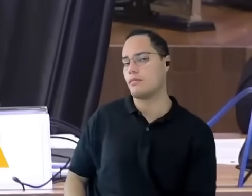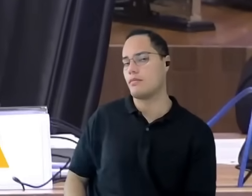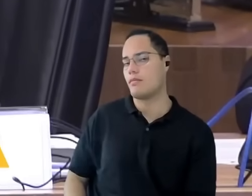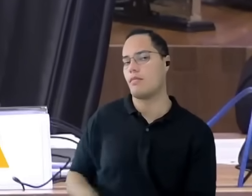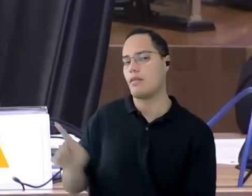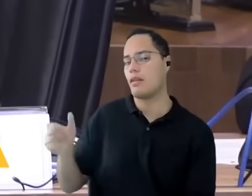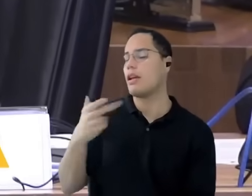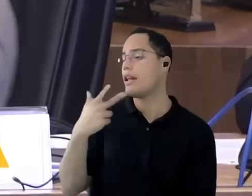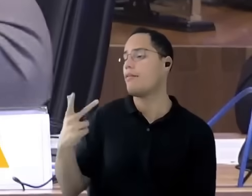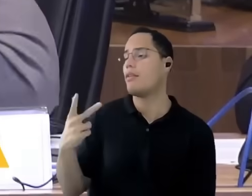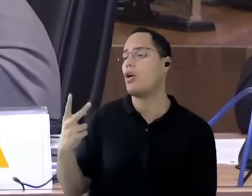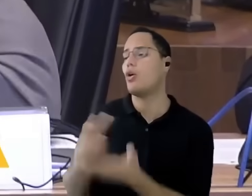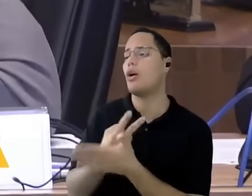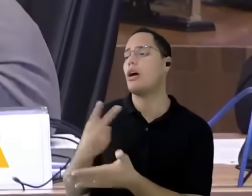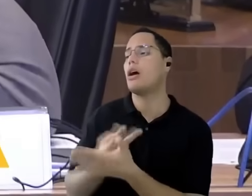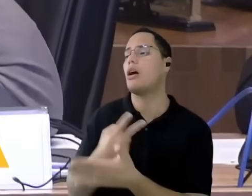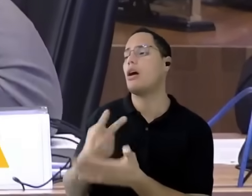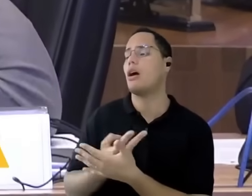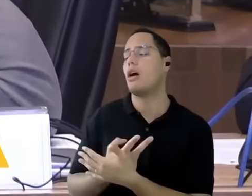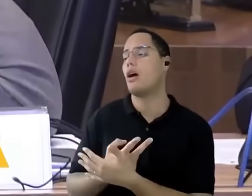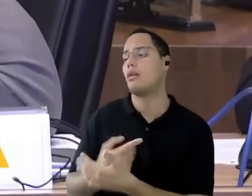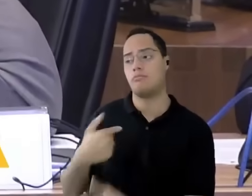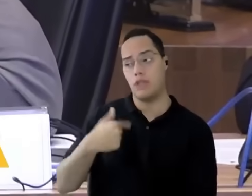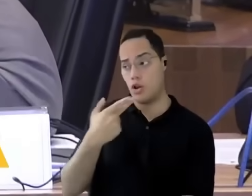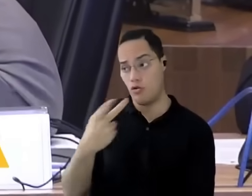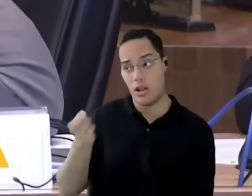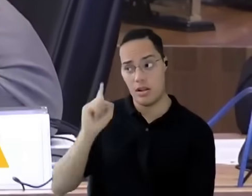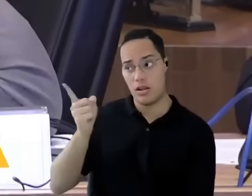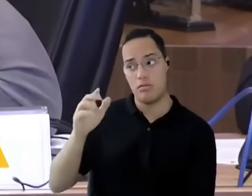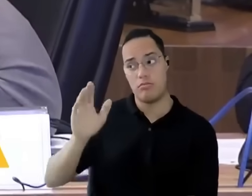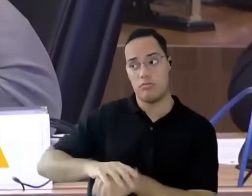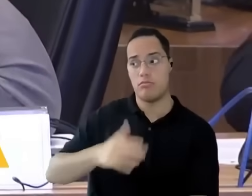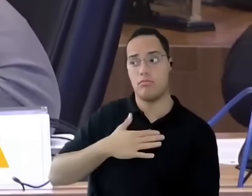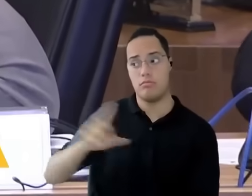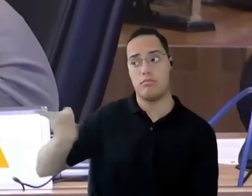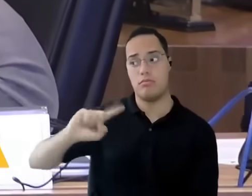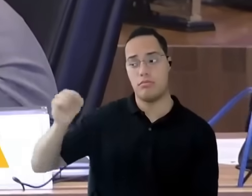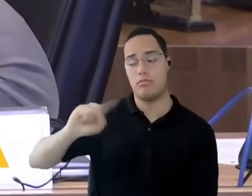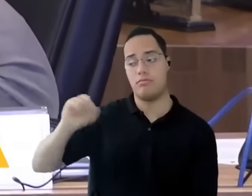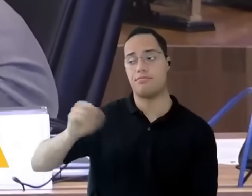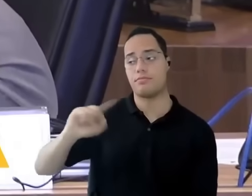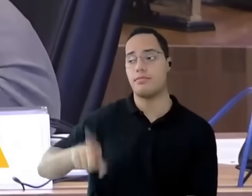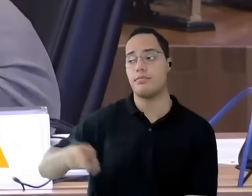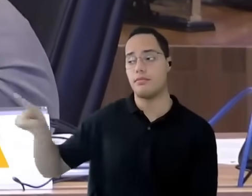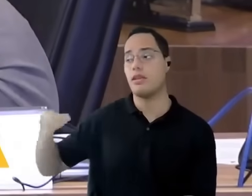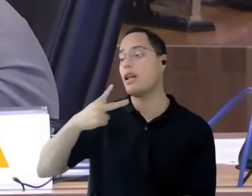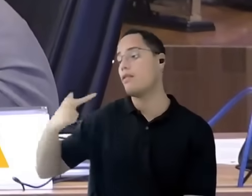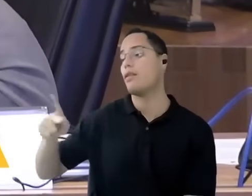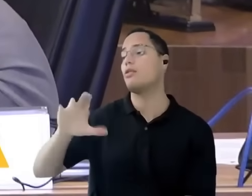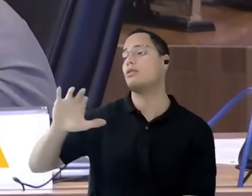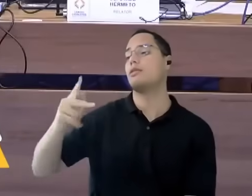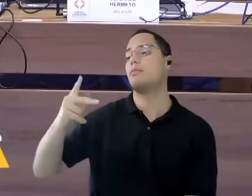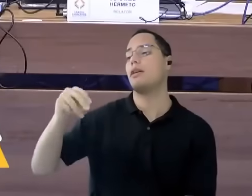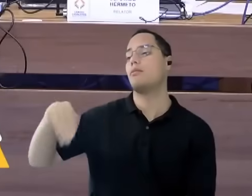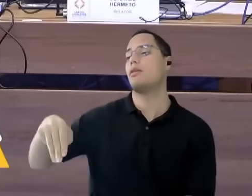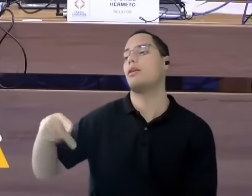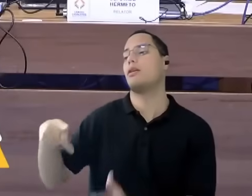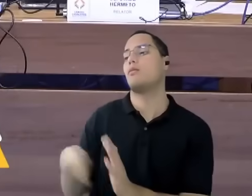levado ao erro segundo não sou eu que estou falando ele disse isso no CPM e do congresso nacional